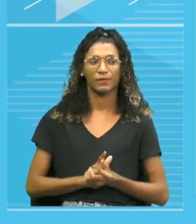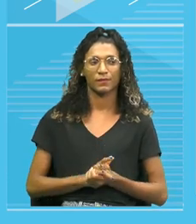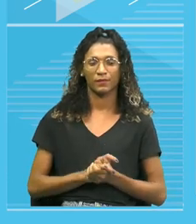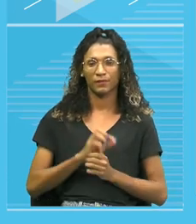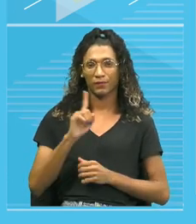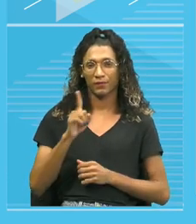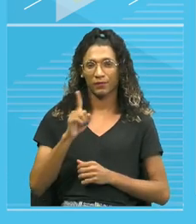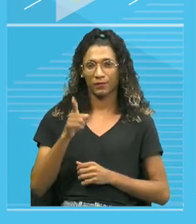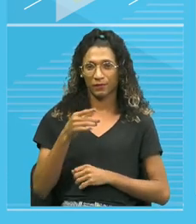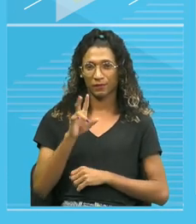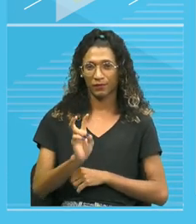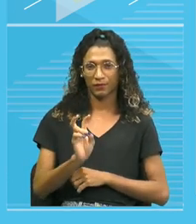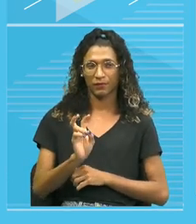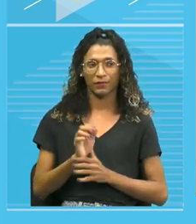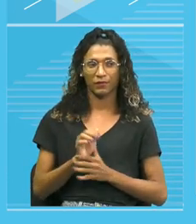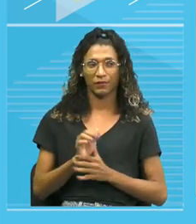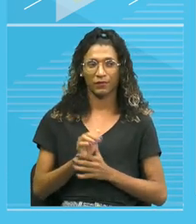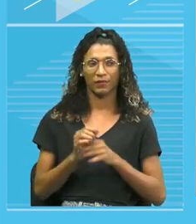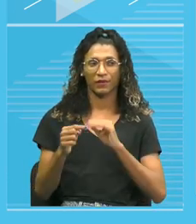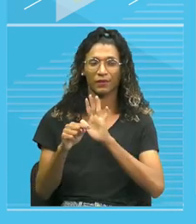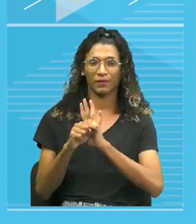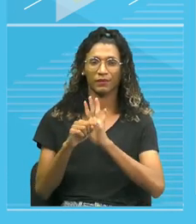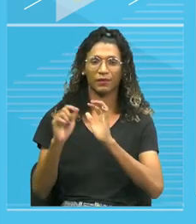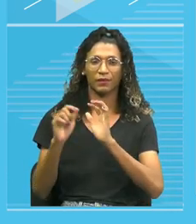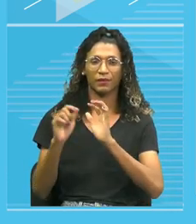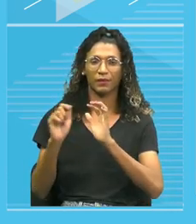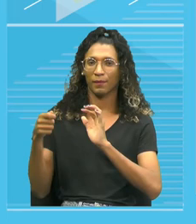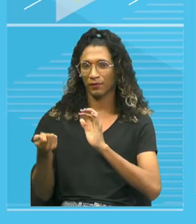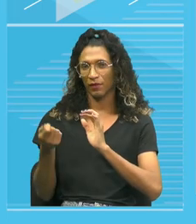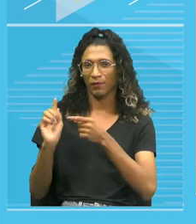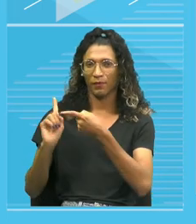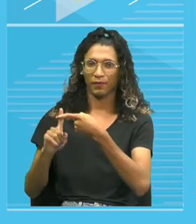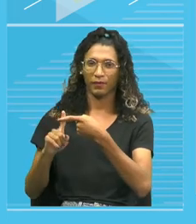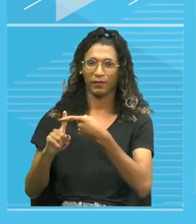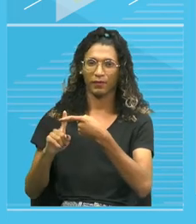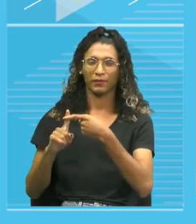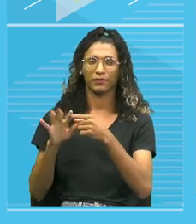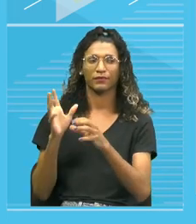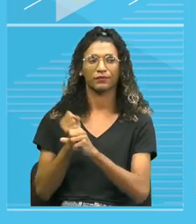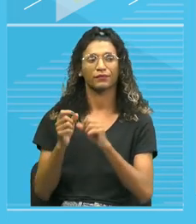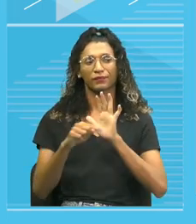,5 menos com mais menos 54